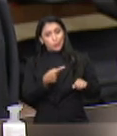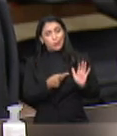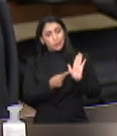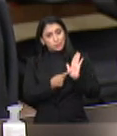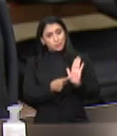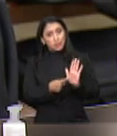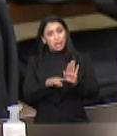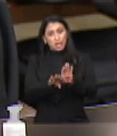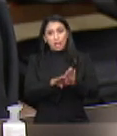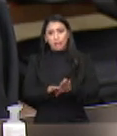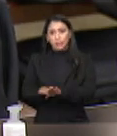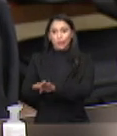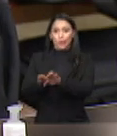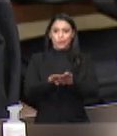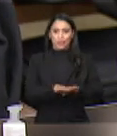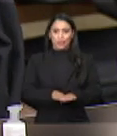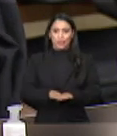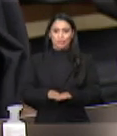da igualdade.